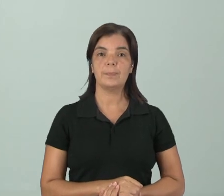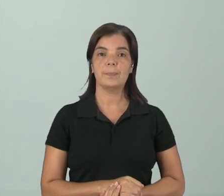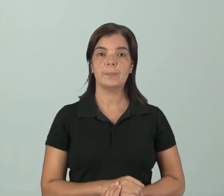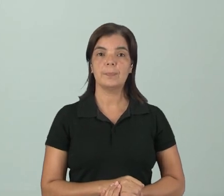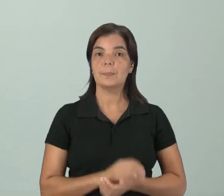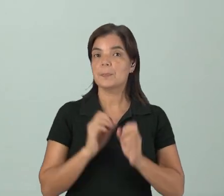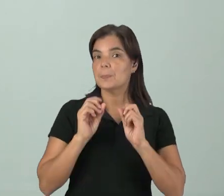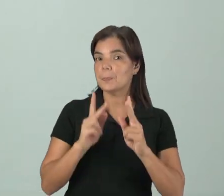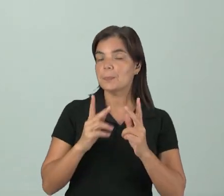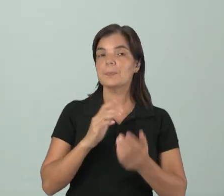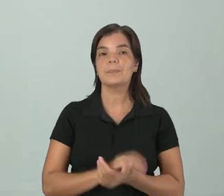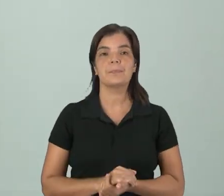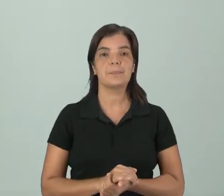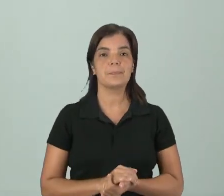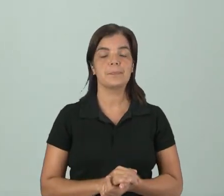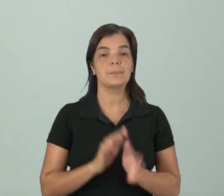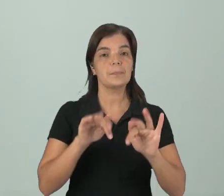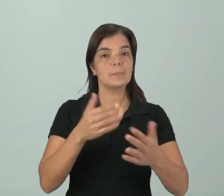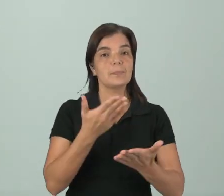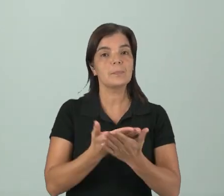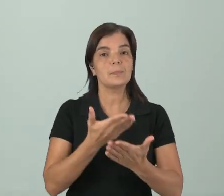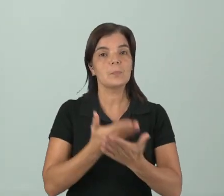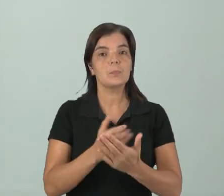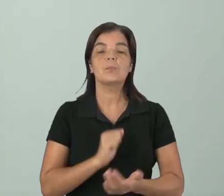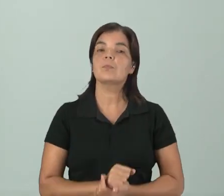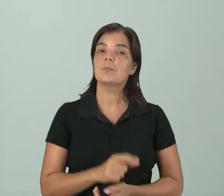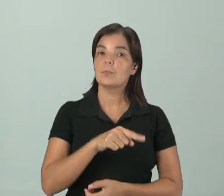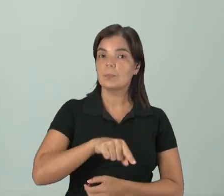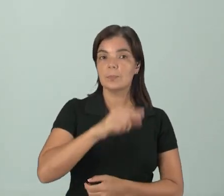2. Tá ok? Então, a gente fecha aqui a nossa aula.